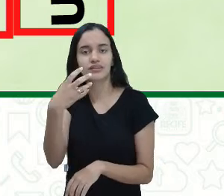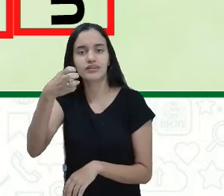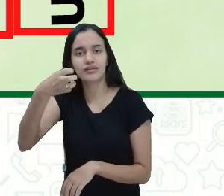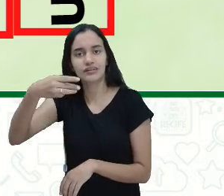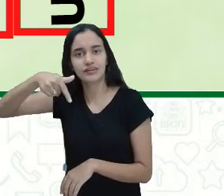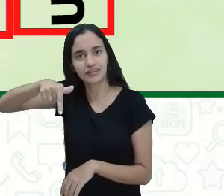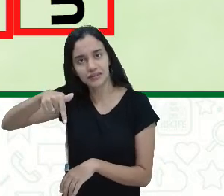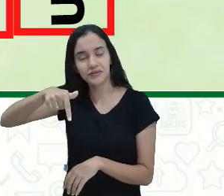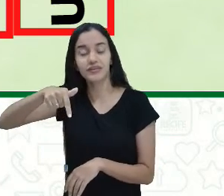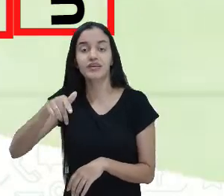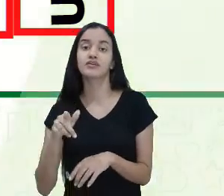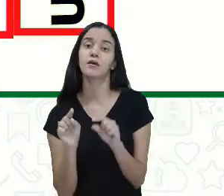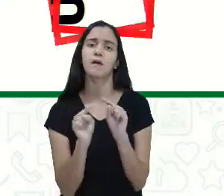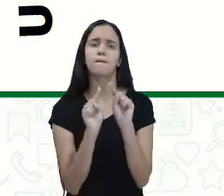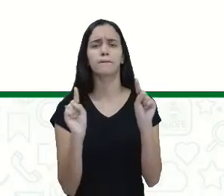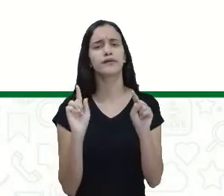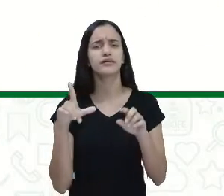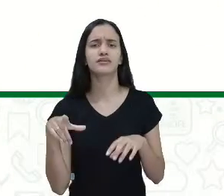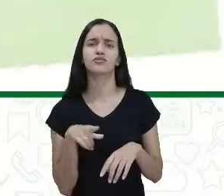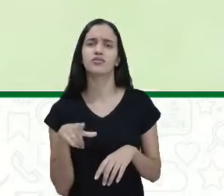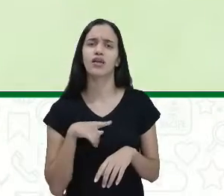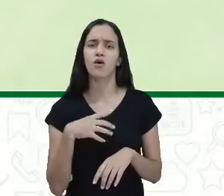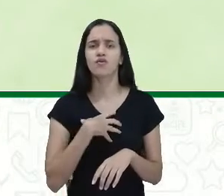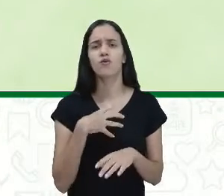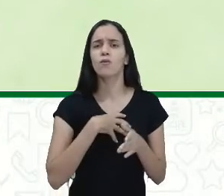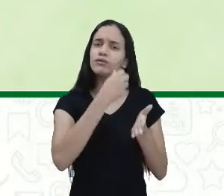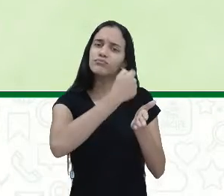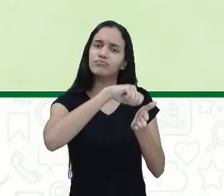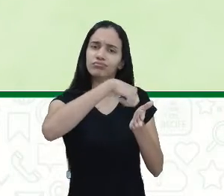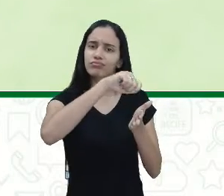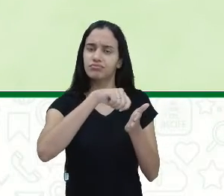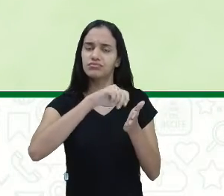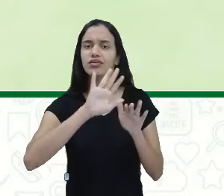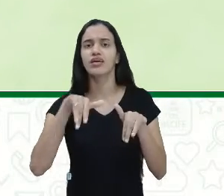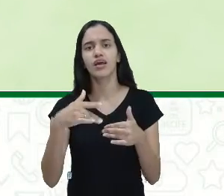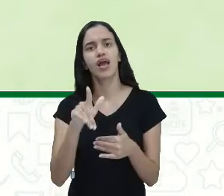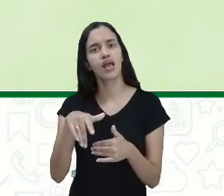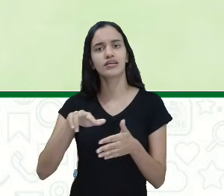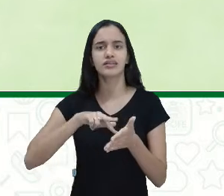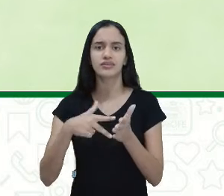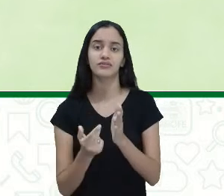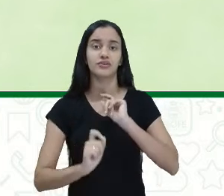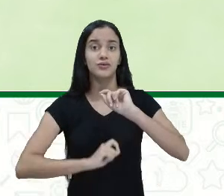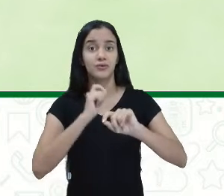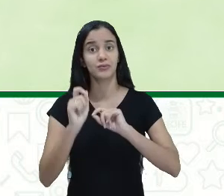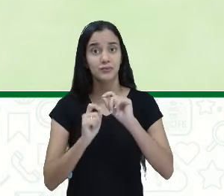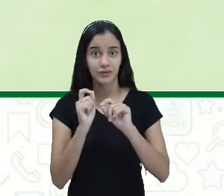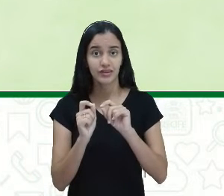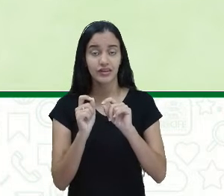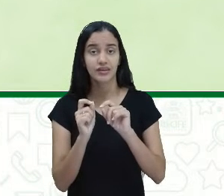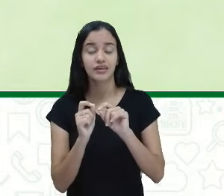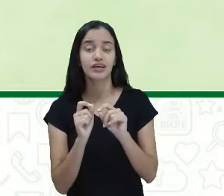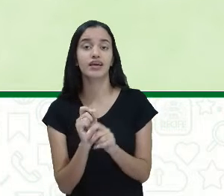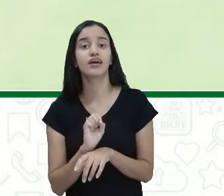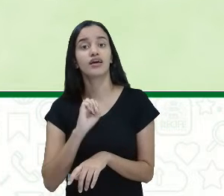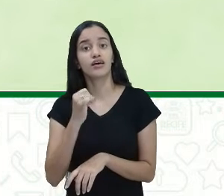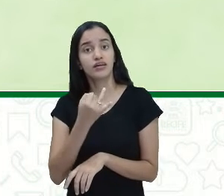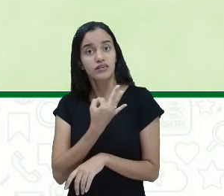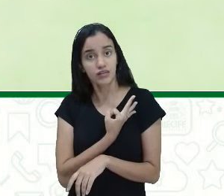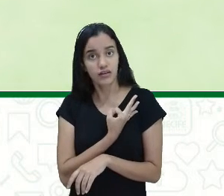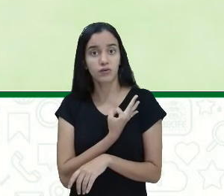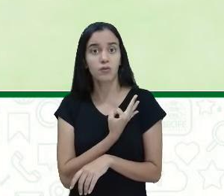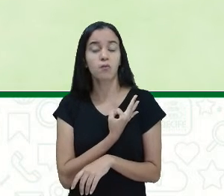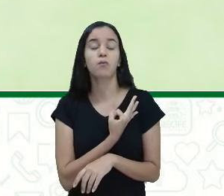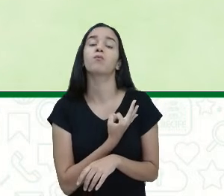8.437. Mas eu tenho uma forma também de escrever, ou seja, decompor, né, o